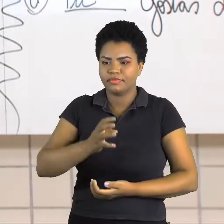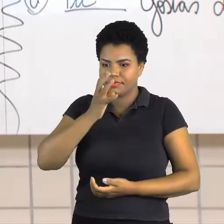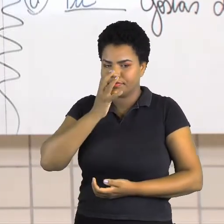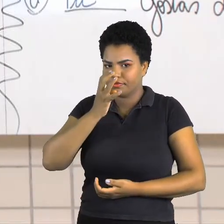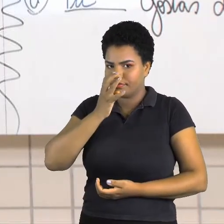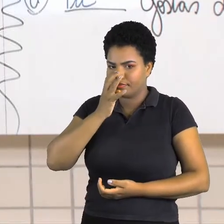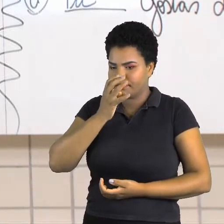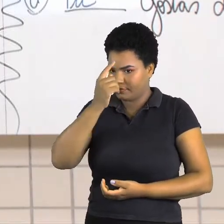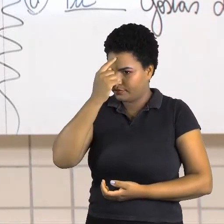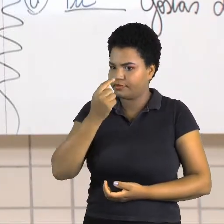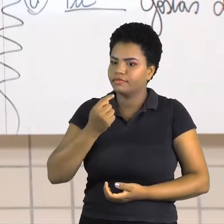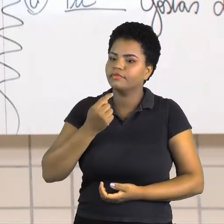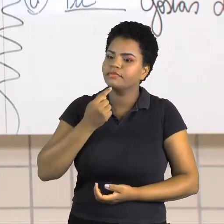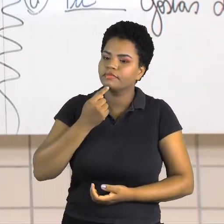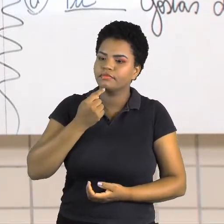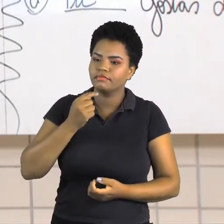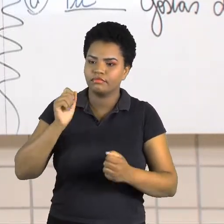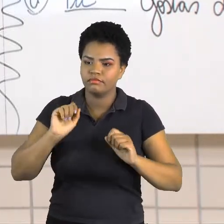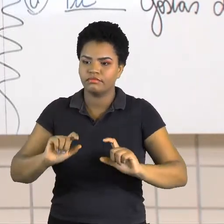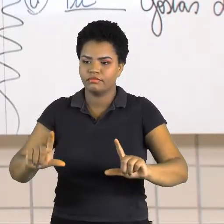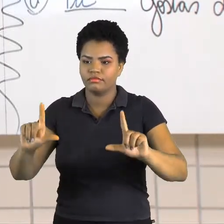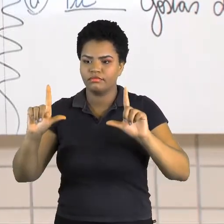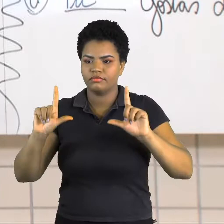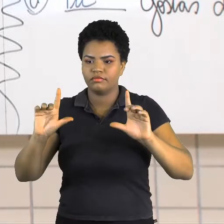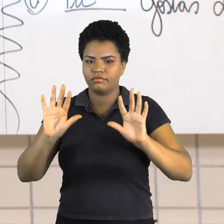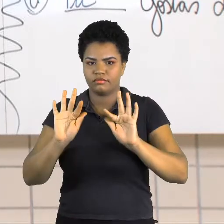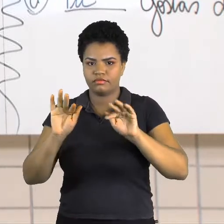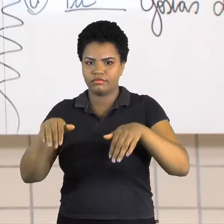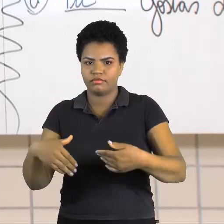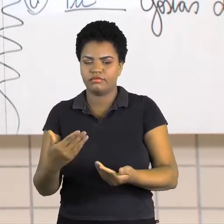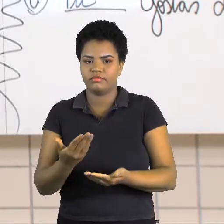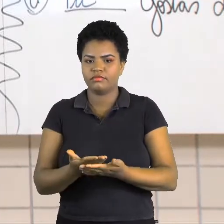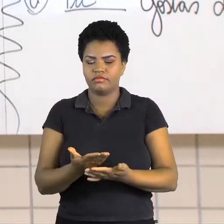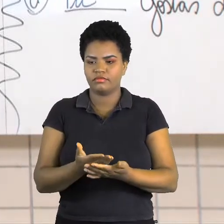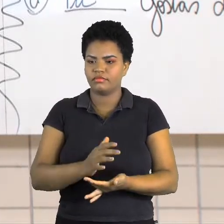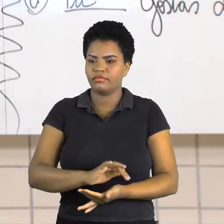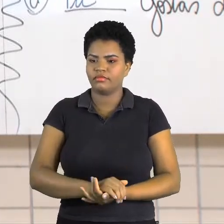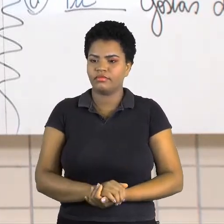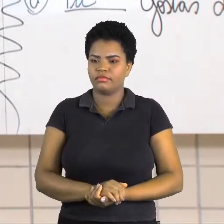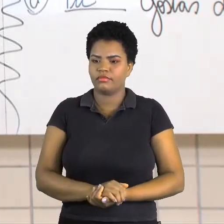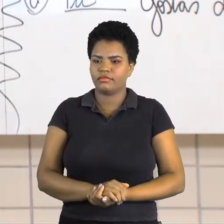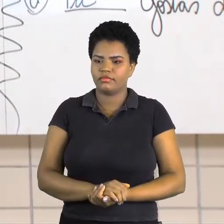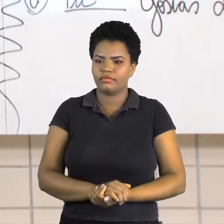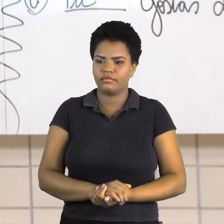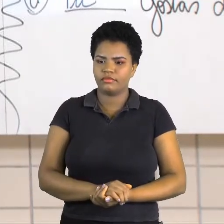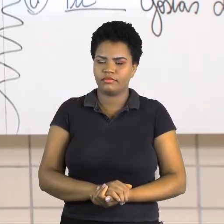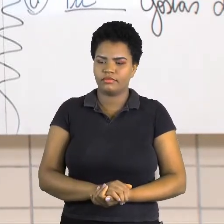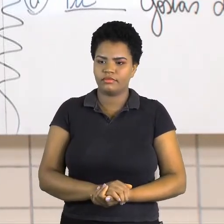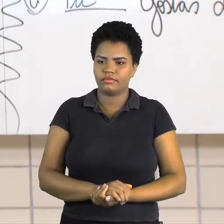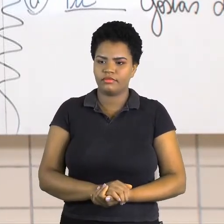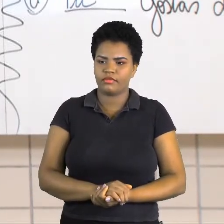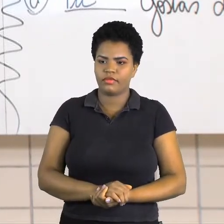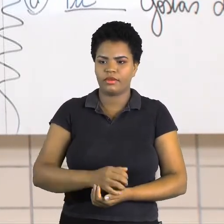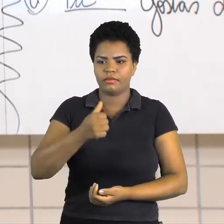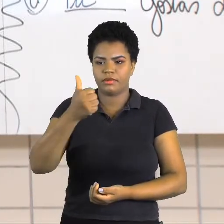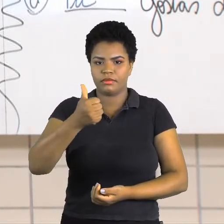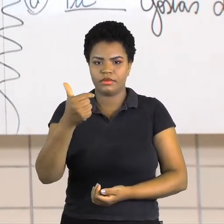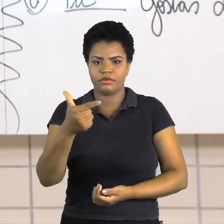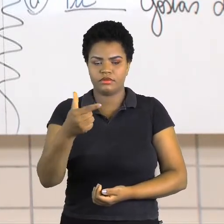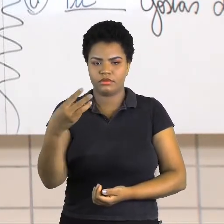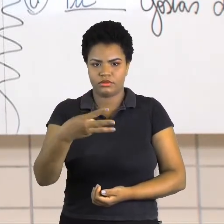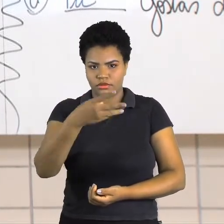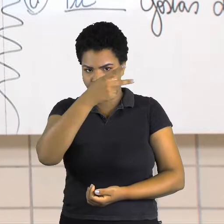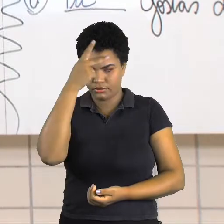essa imagem que vai aparecer aí fazendo o fechamento da nossa aula. Então, primeira, segunda e pessoa do singular é eu,